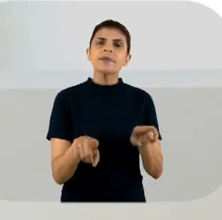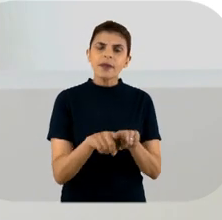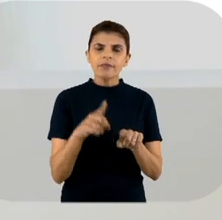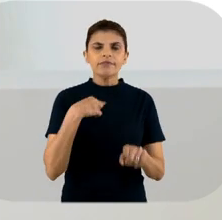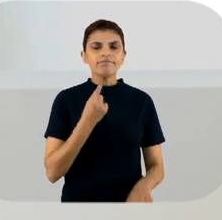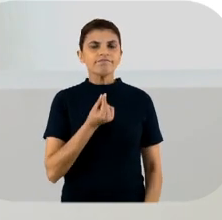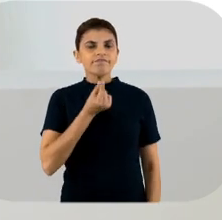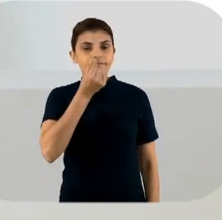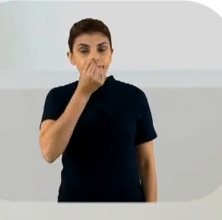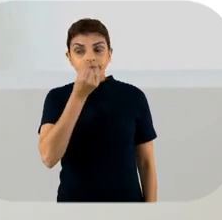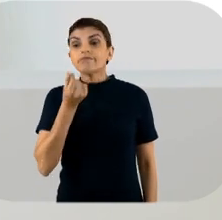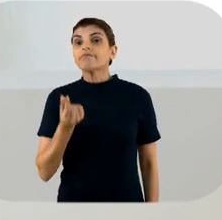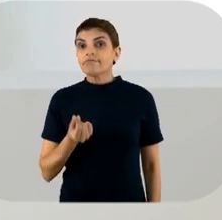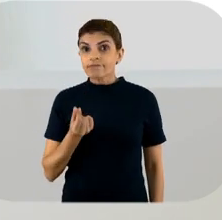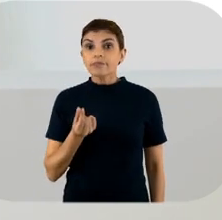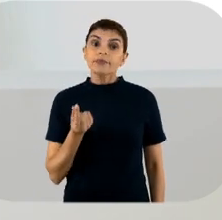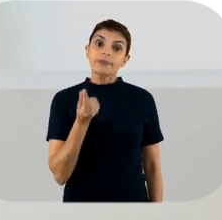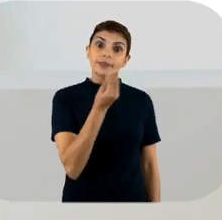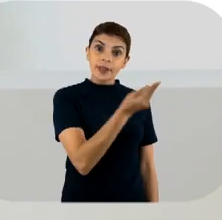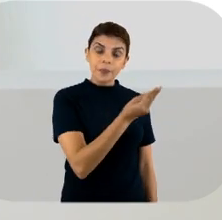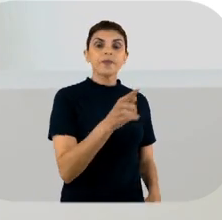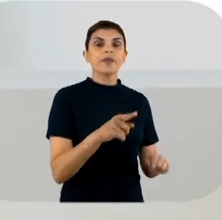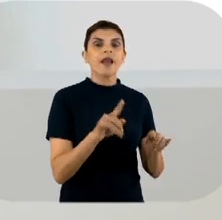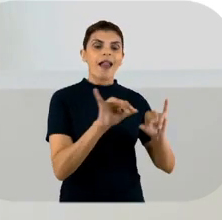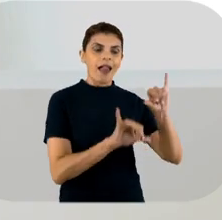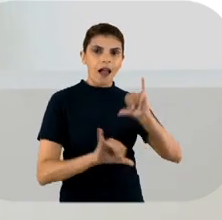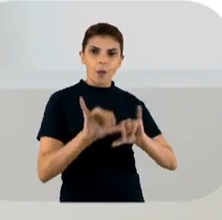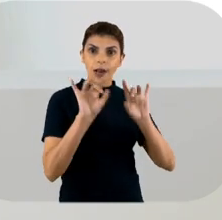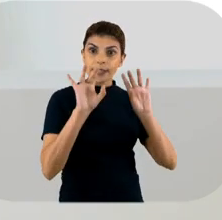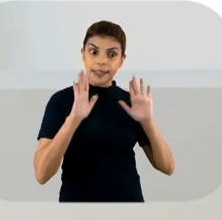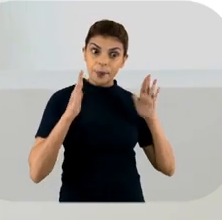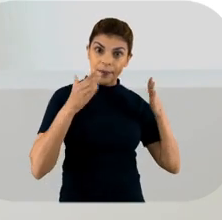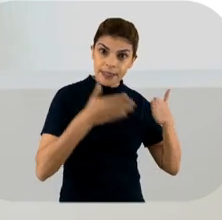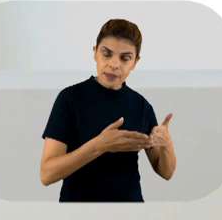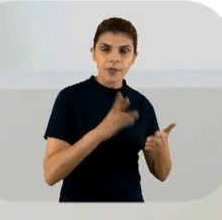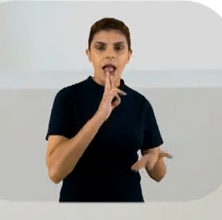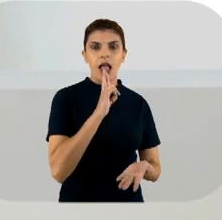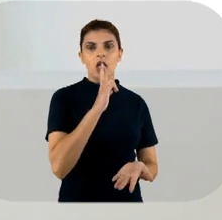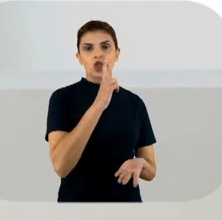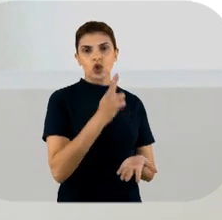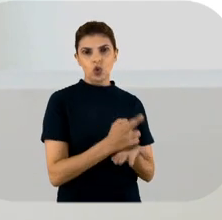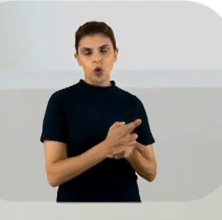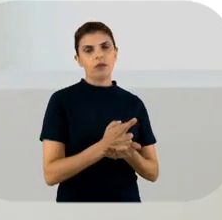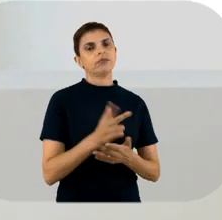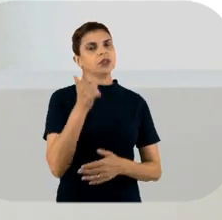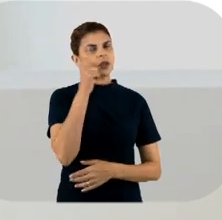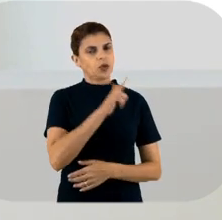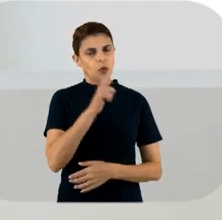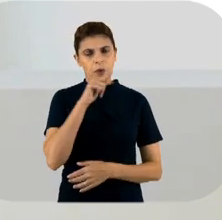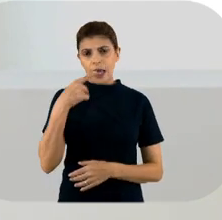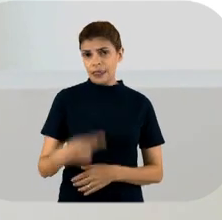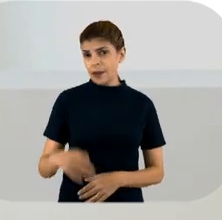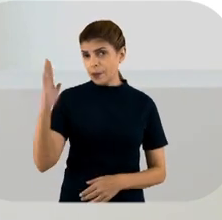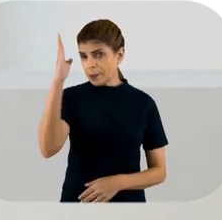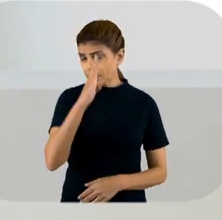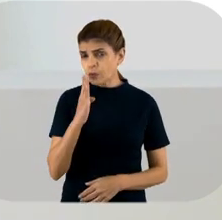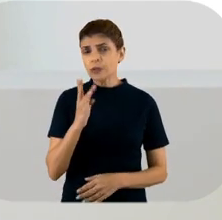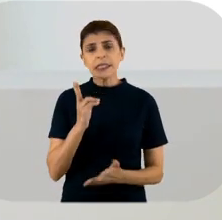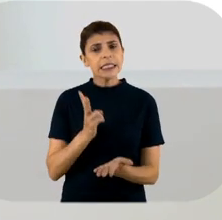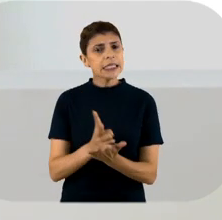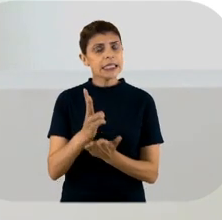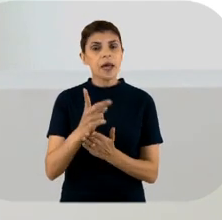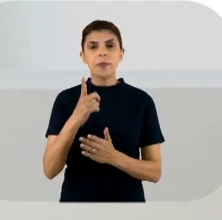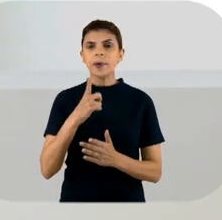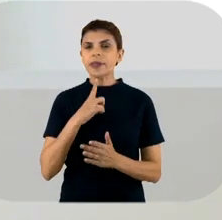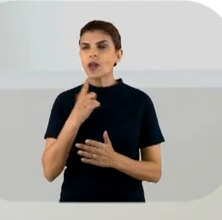respiratório. Você coleta o exame, manda para o laboratório específico e é dado o resultado. E normalmente aqui no Brasil, pelo menos sempre, junto